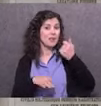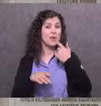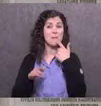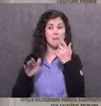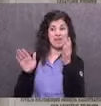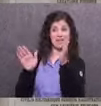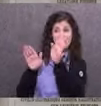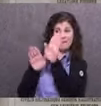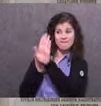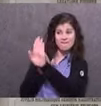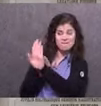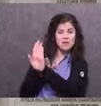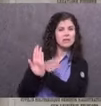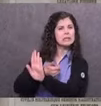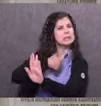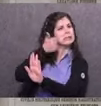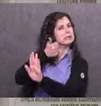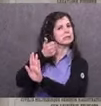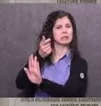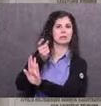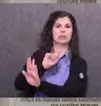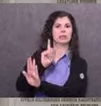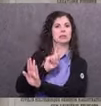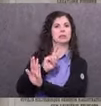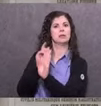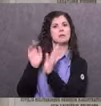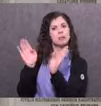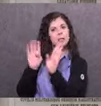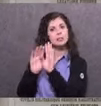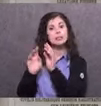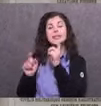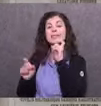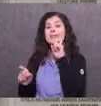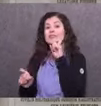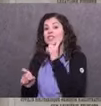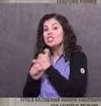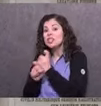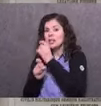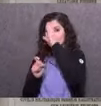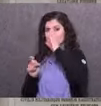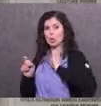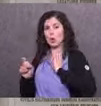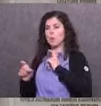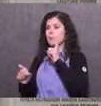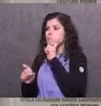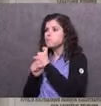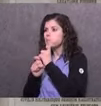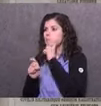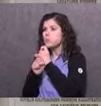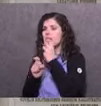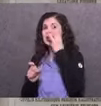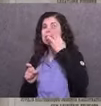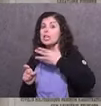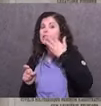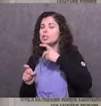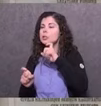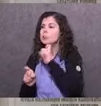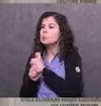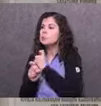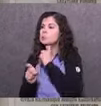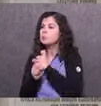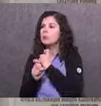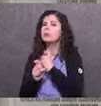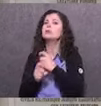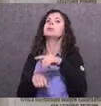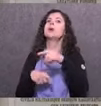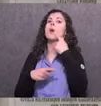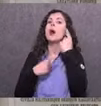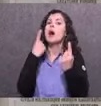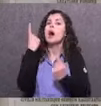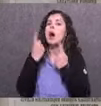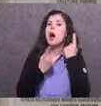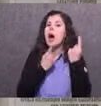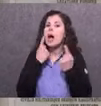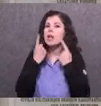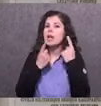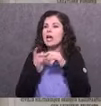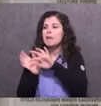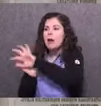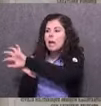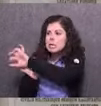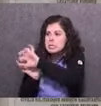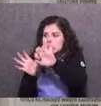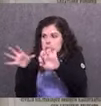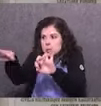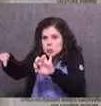mantido em segurança até o terceiro dia, para que não venha os discípulos roubá-lo e dizer ao